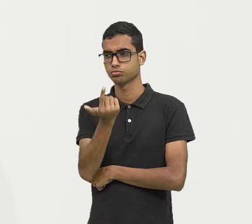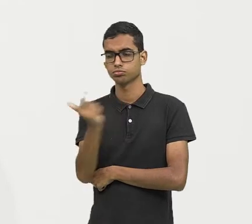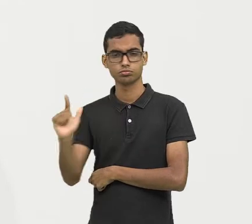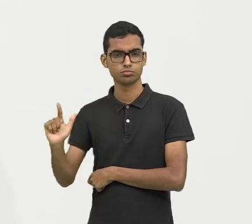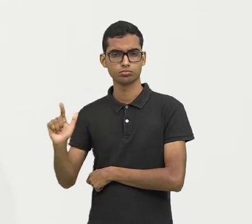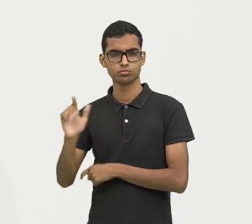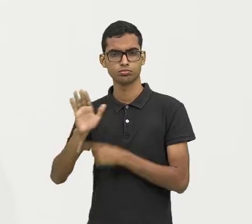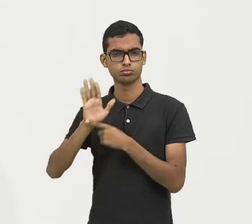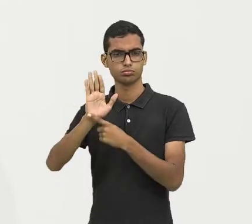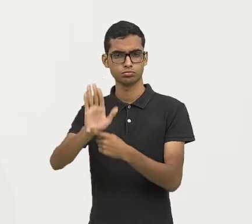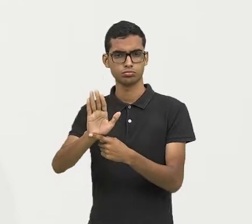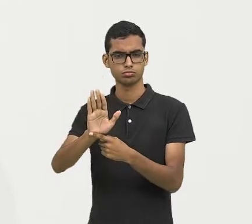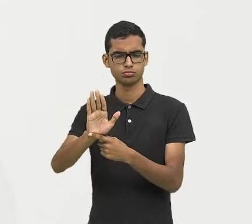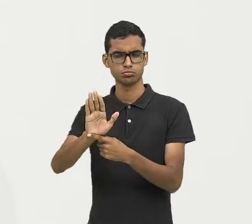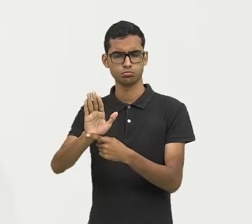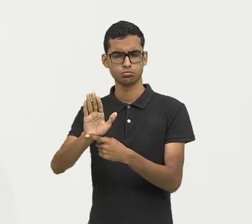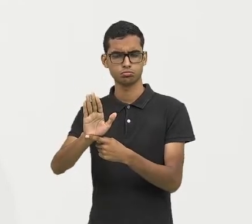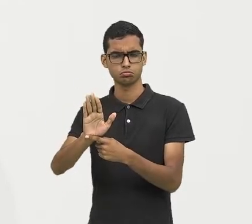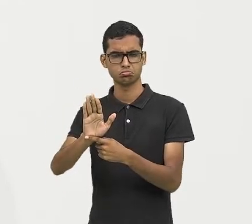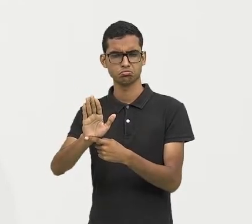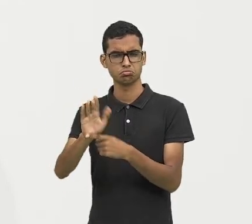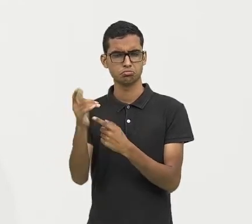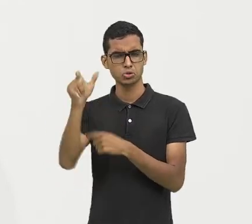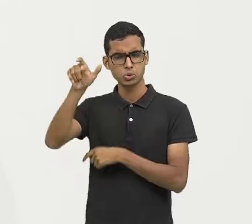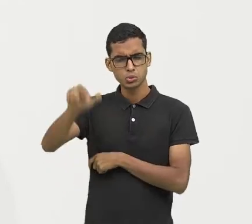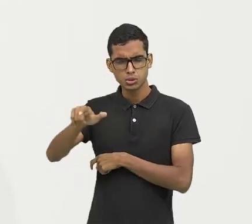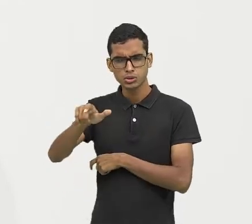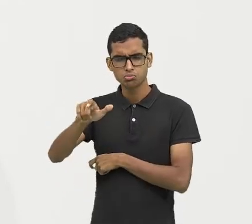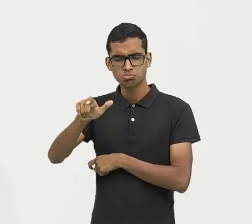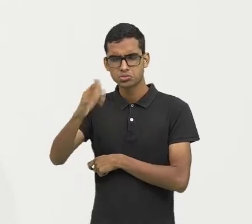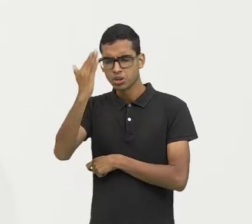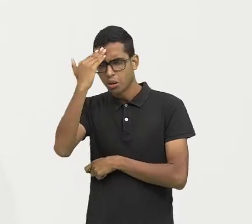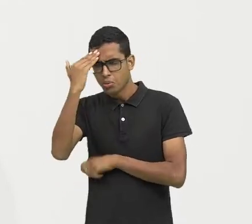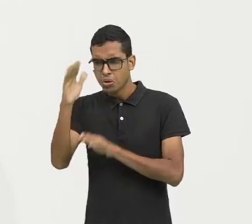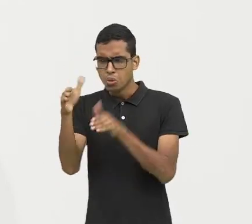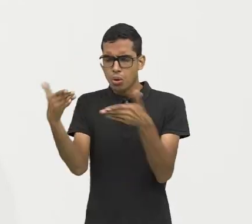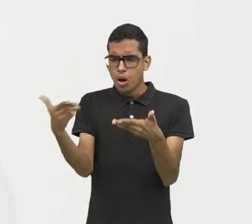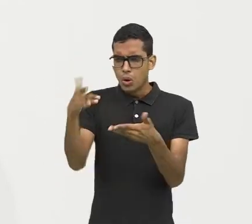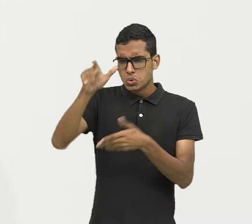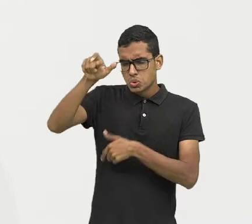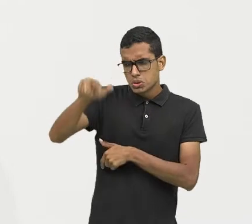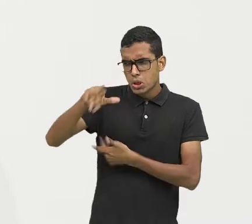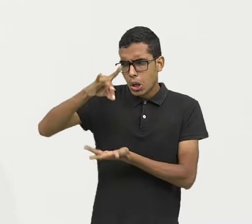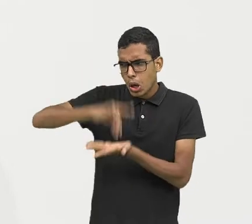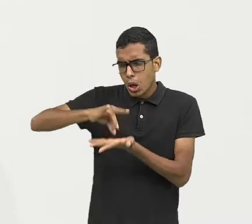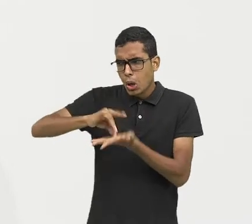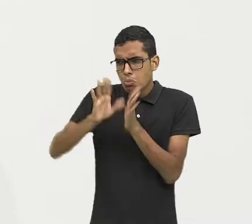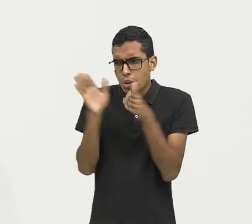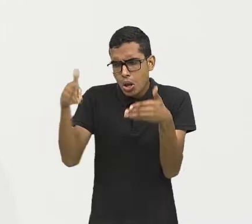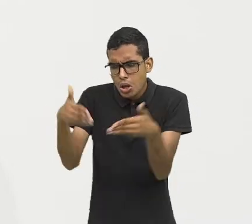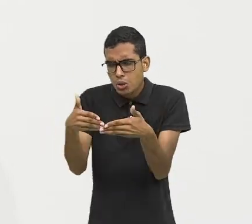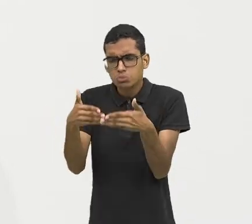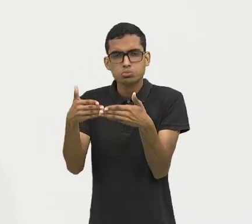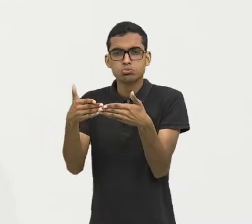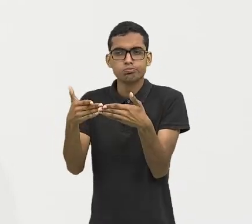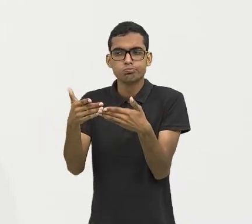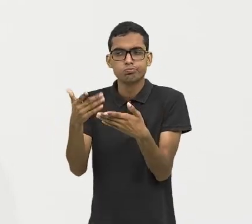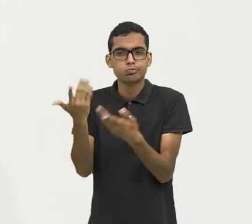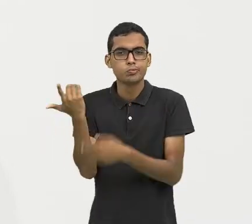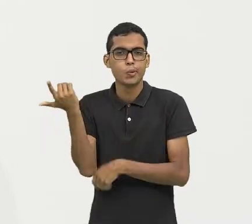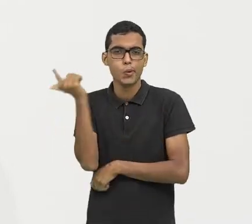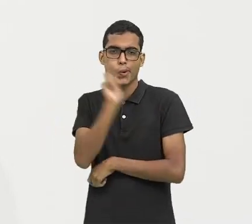está determinado, não podemos dizer especificamente quem é esse